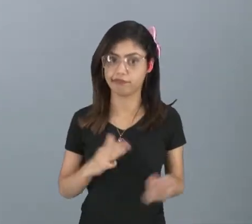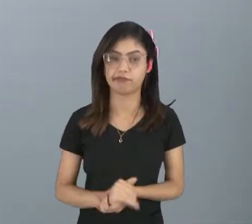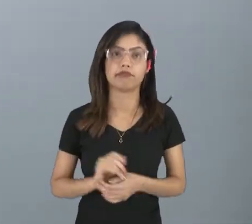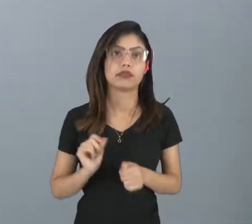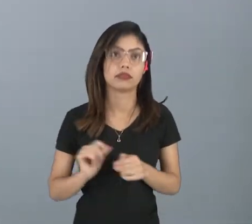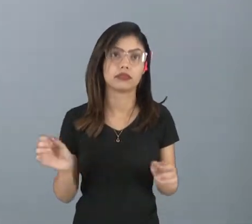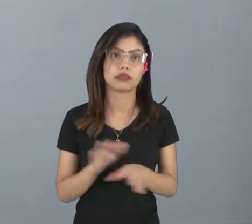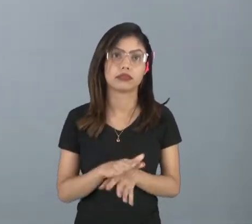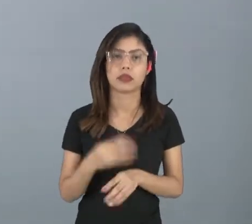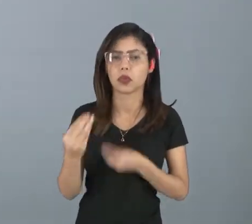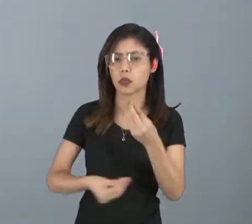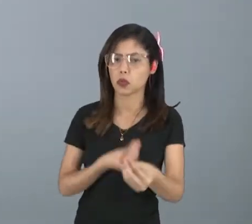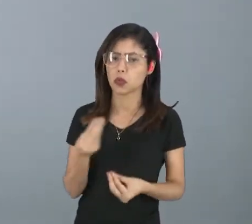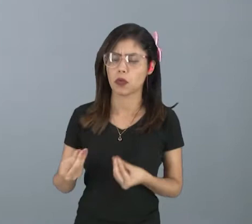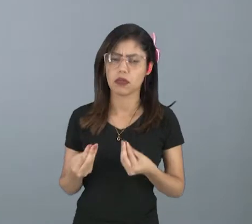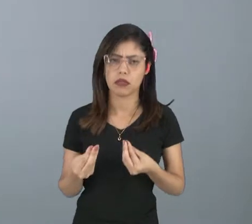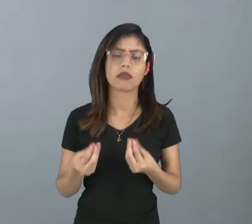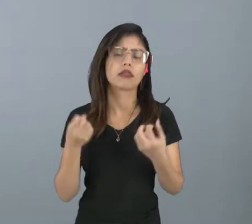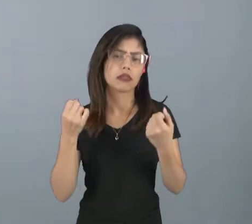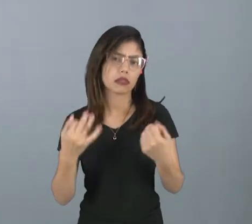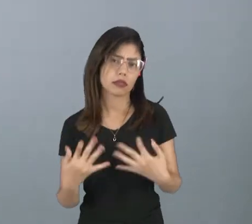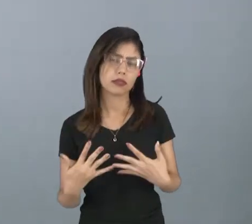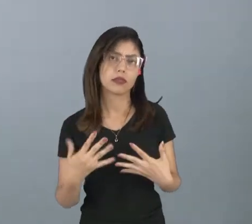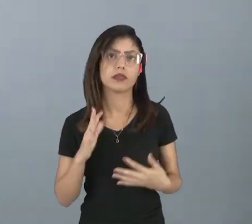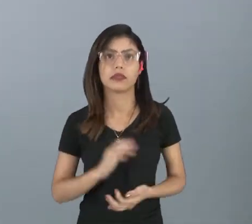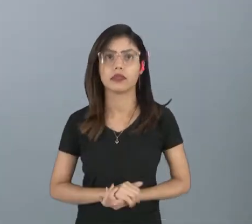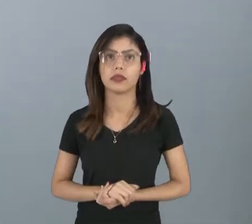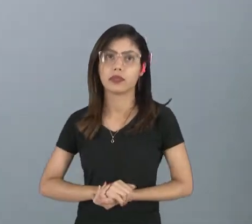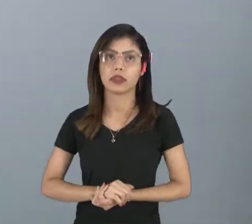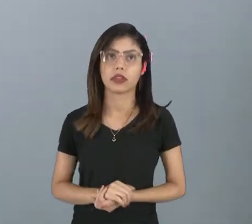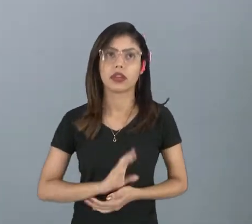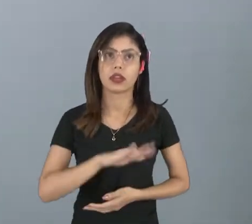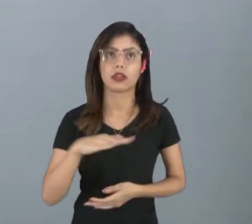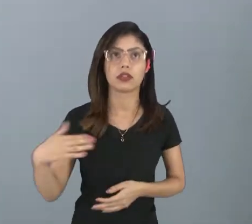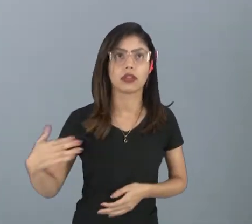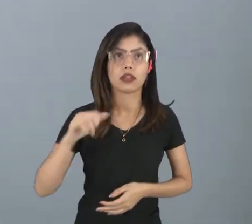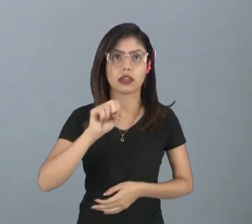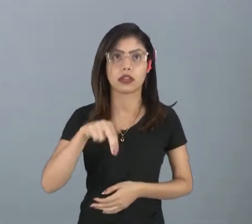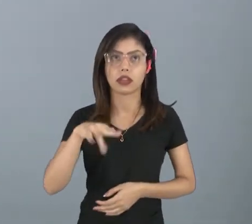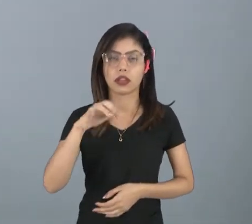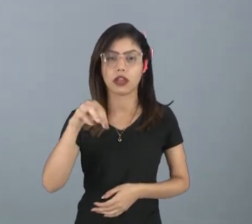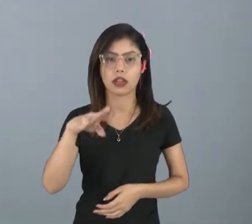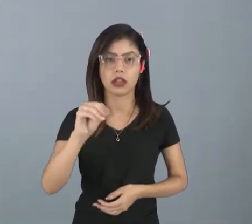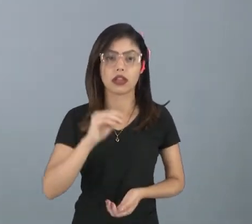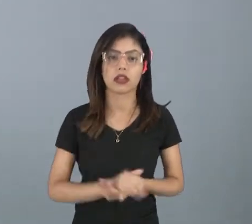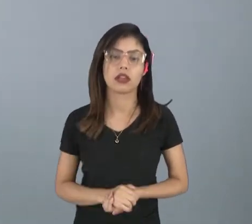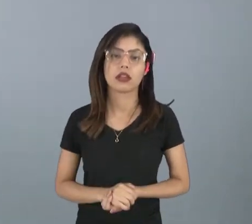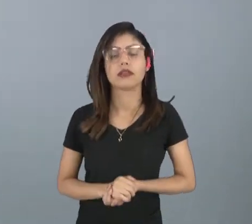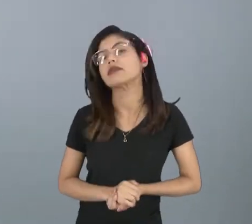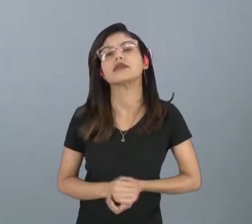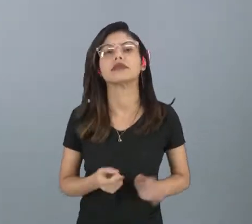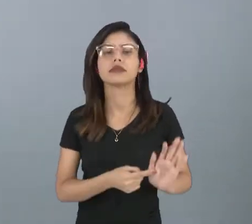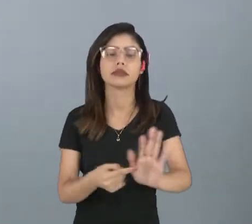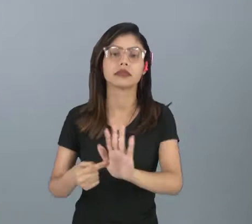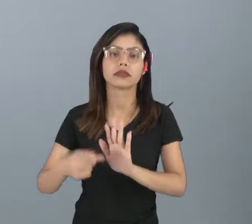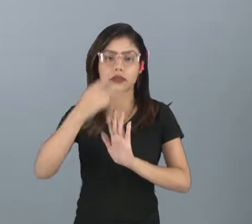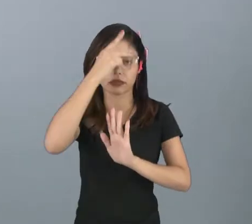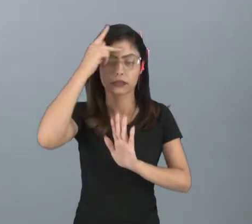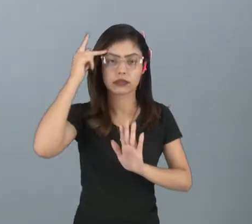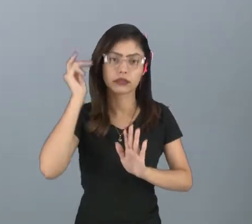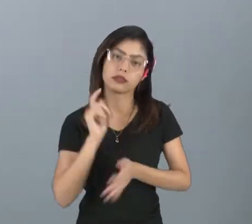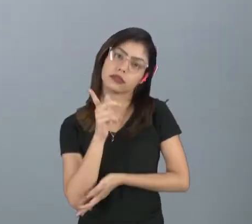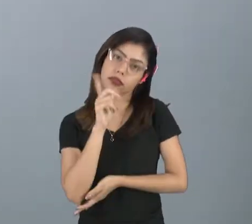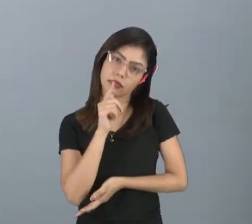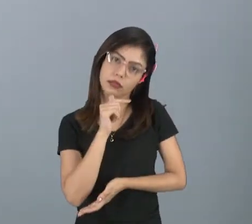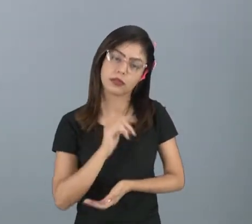aí como é que funciona essa história do saneamento básico, Quando eu falo de saneamento básico, eu estou falando de disponibilizar para as pessoas uma